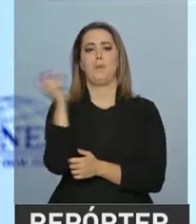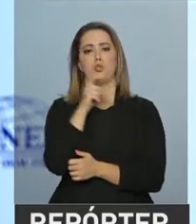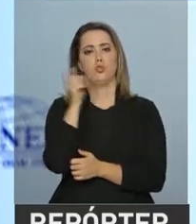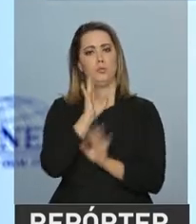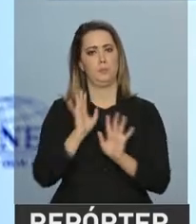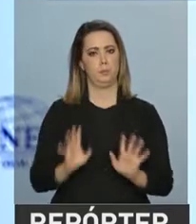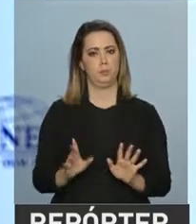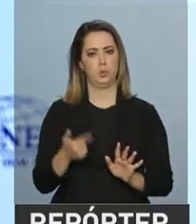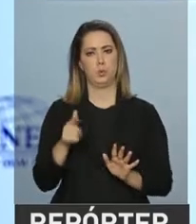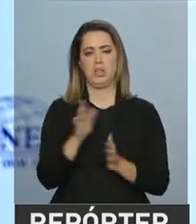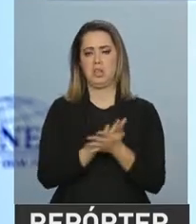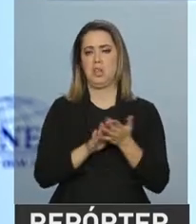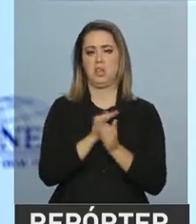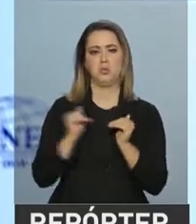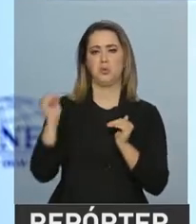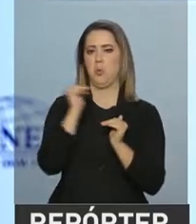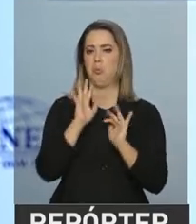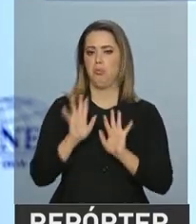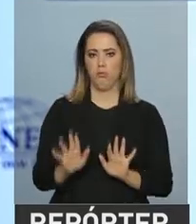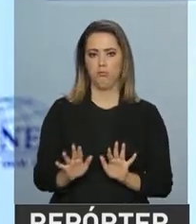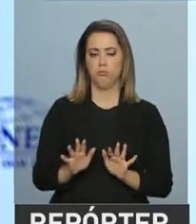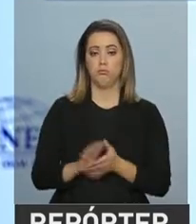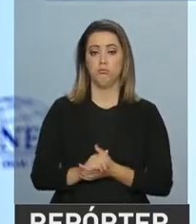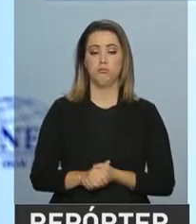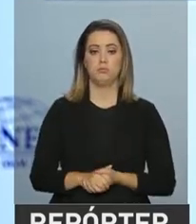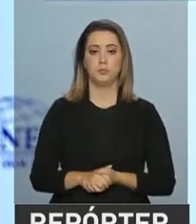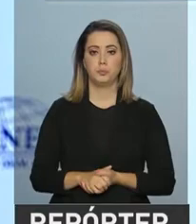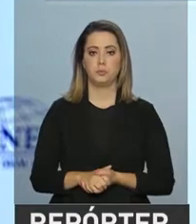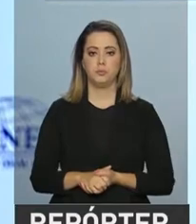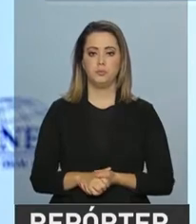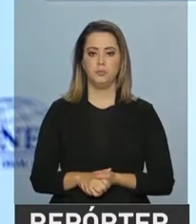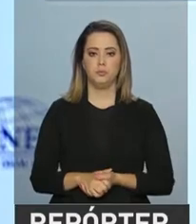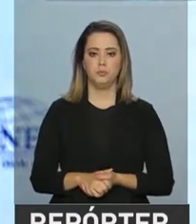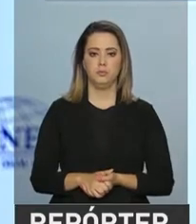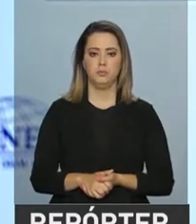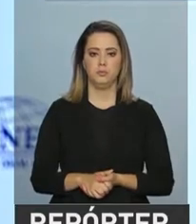aumento. Absolutamente não haverá aumento.